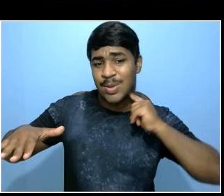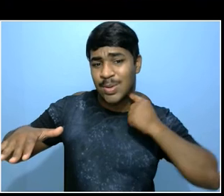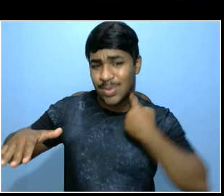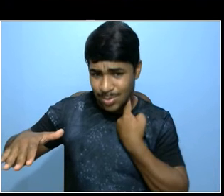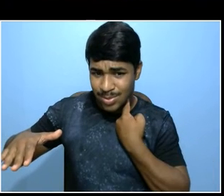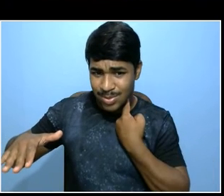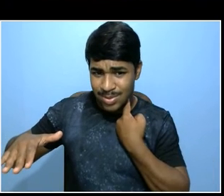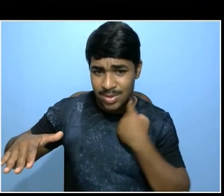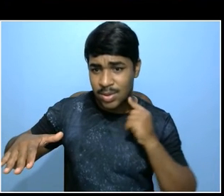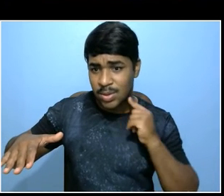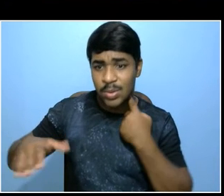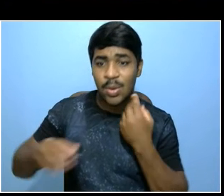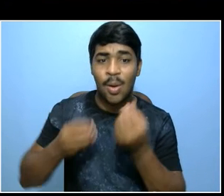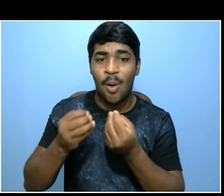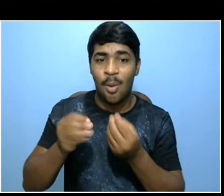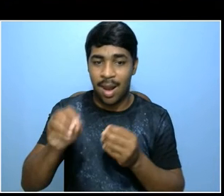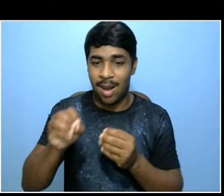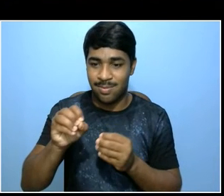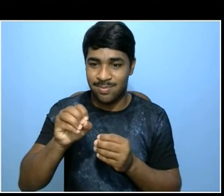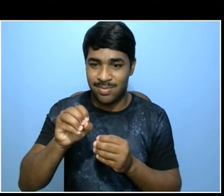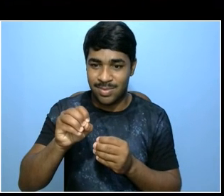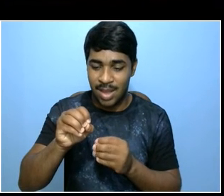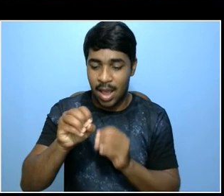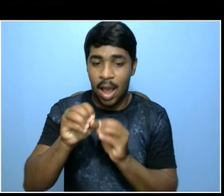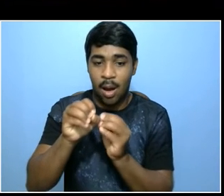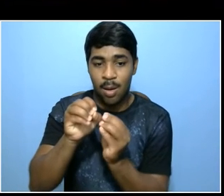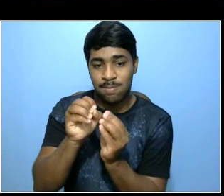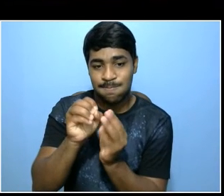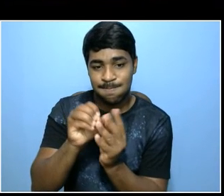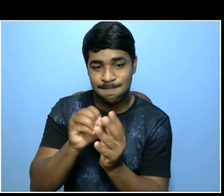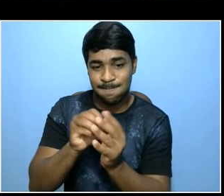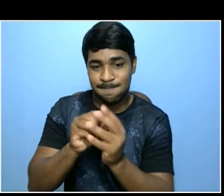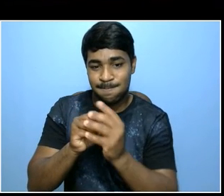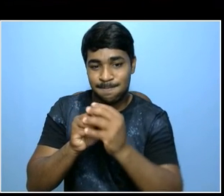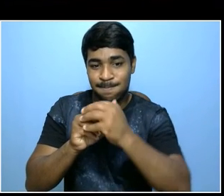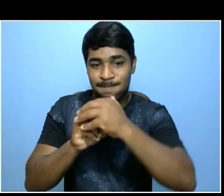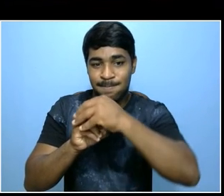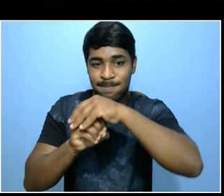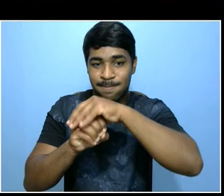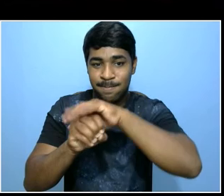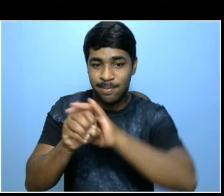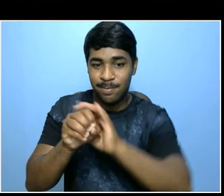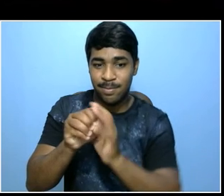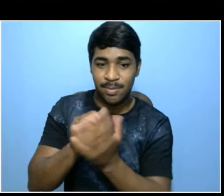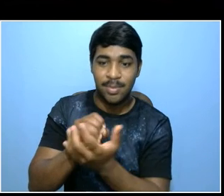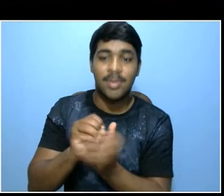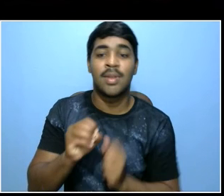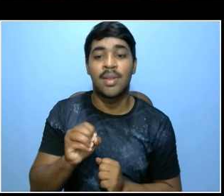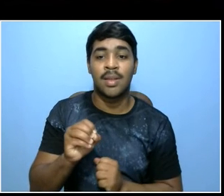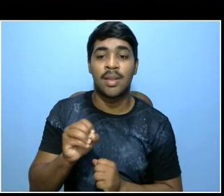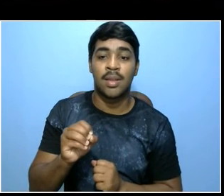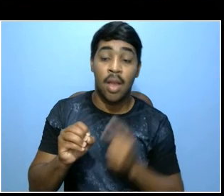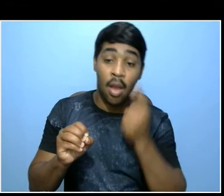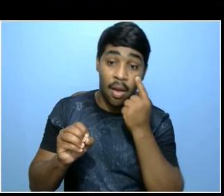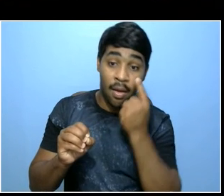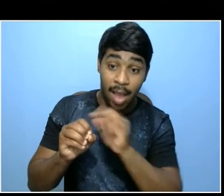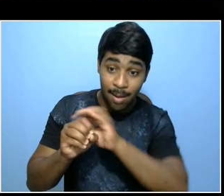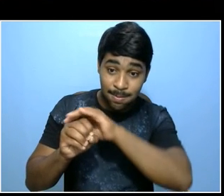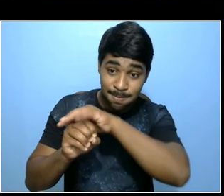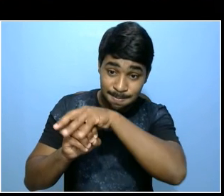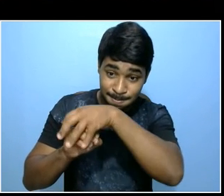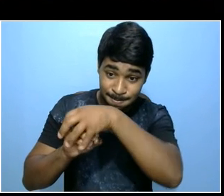é uma espécie de bolsa, né? Ela vai formar essa gema e que contém células, né, que podem formar novas esponjas. Então,